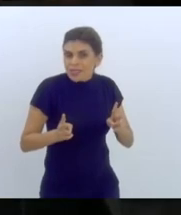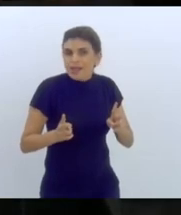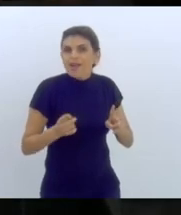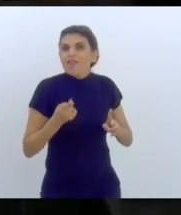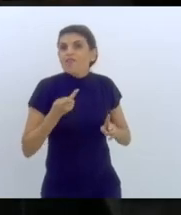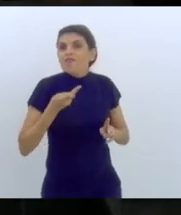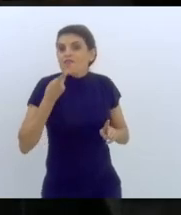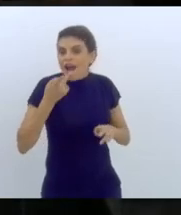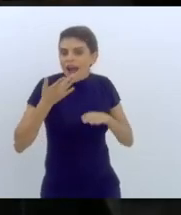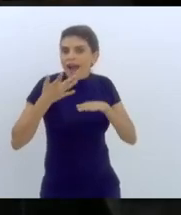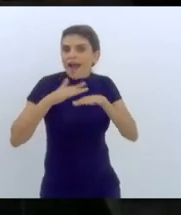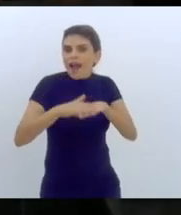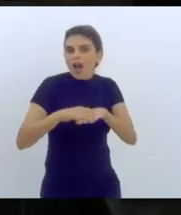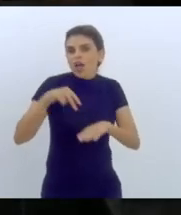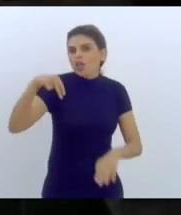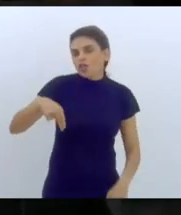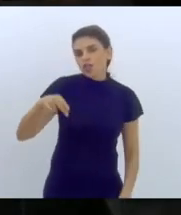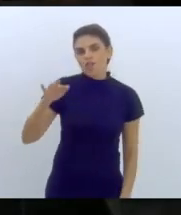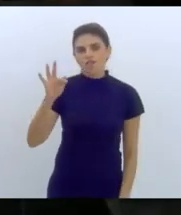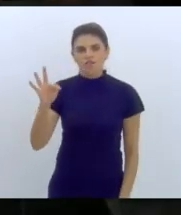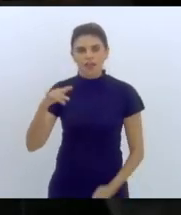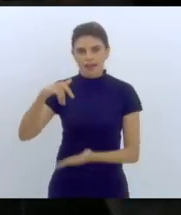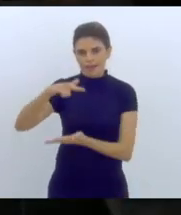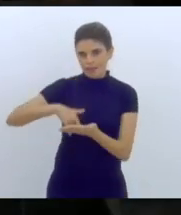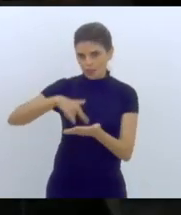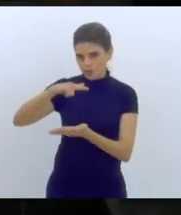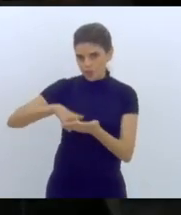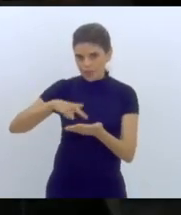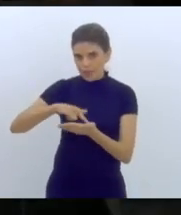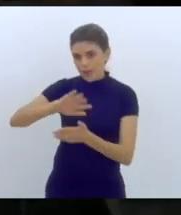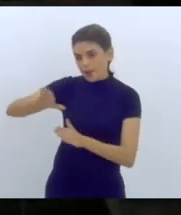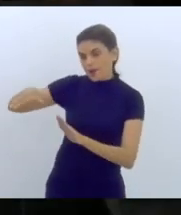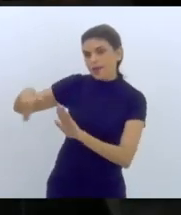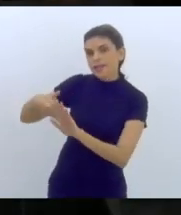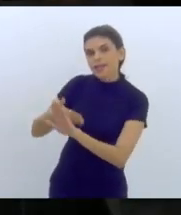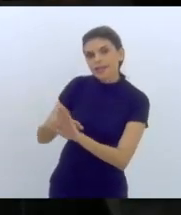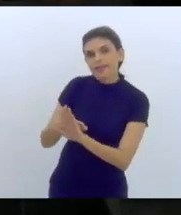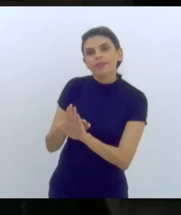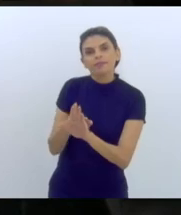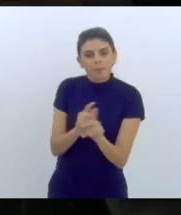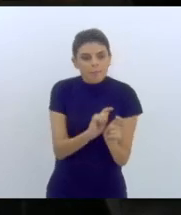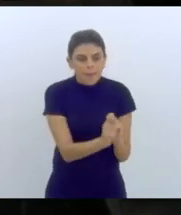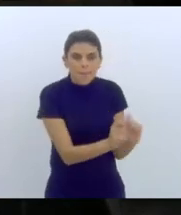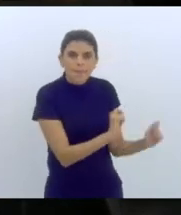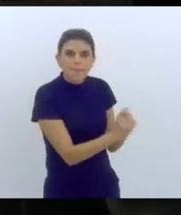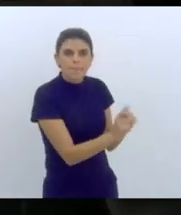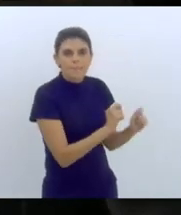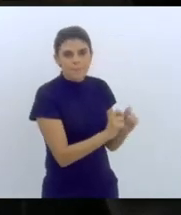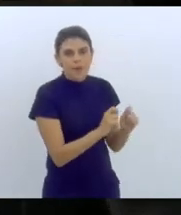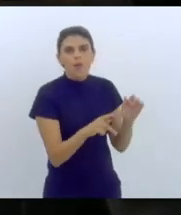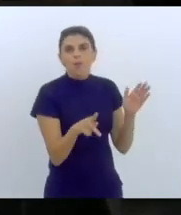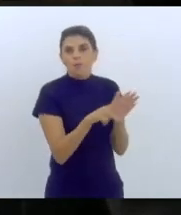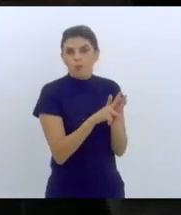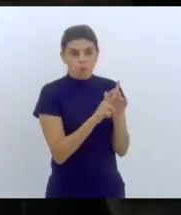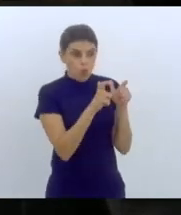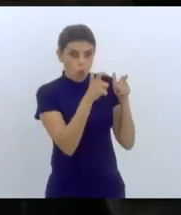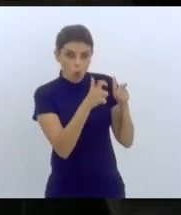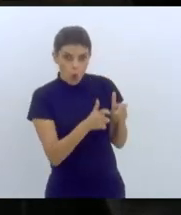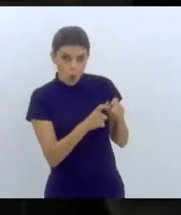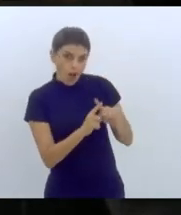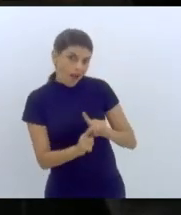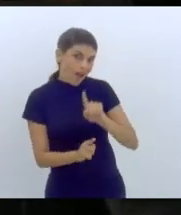emitir notas fiscais por meio de subsidiárias da estatal